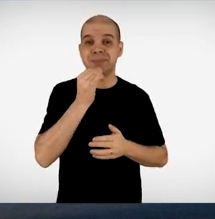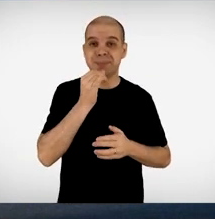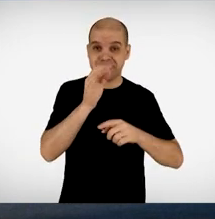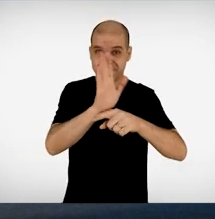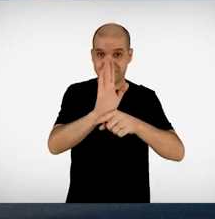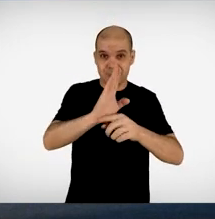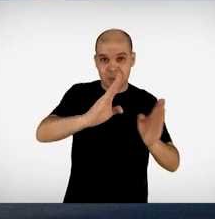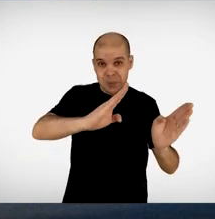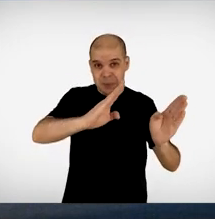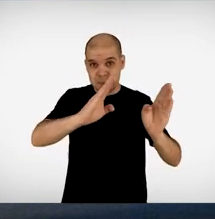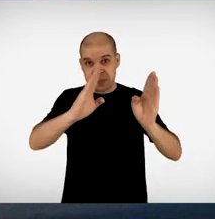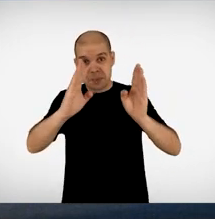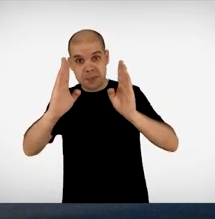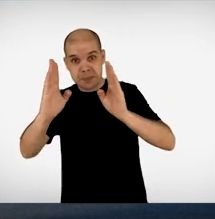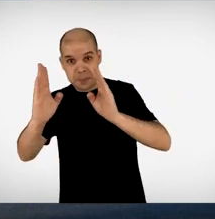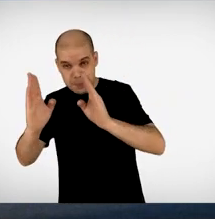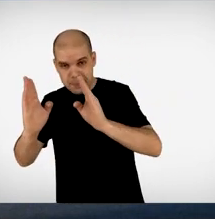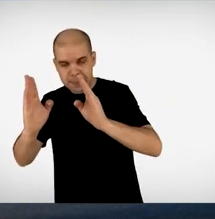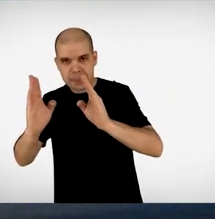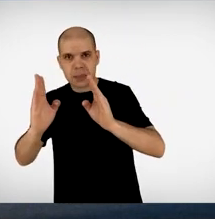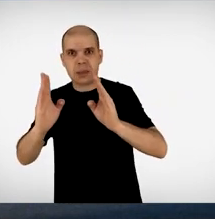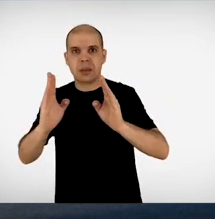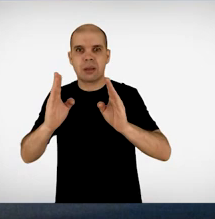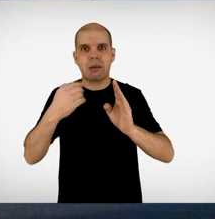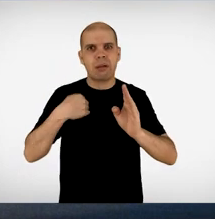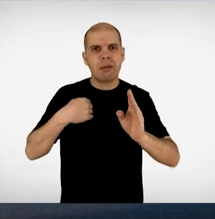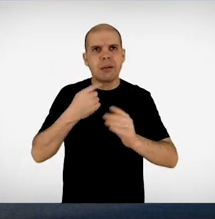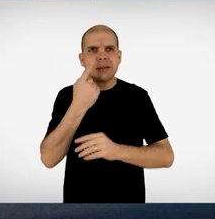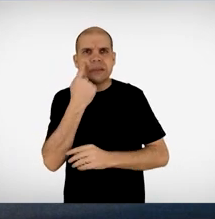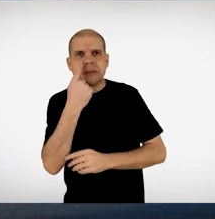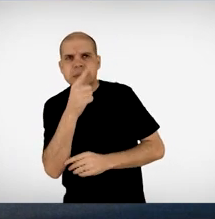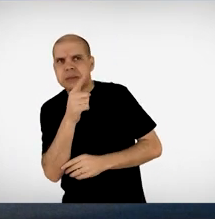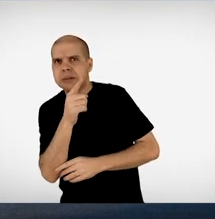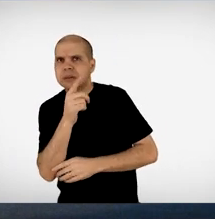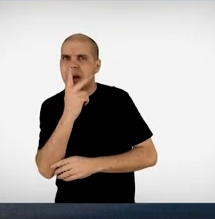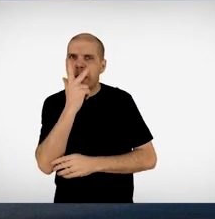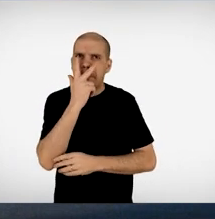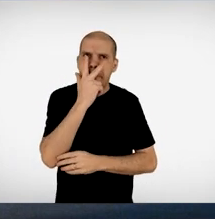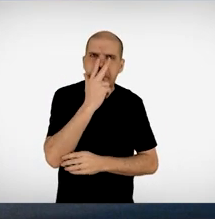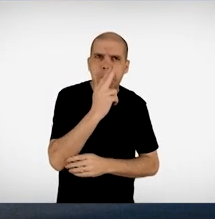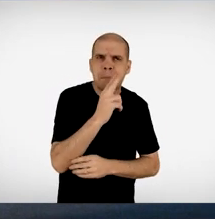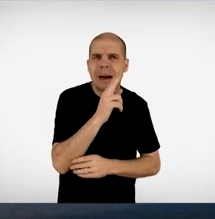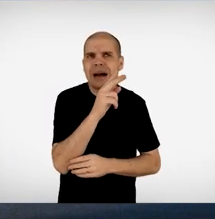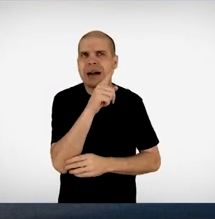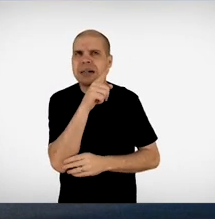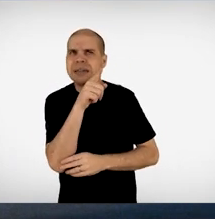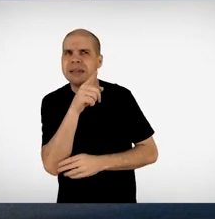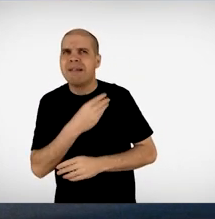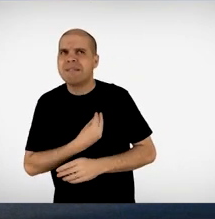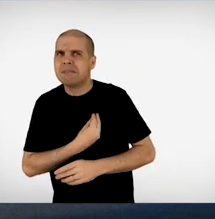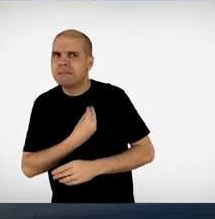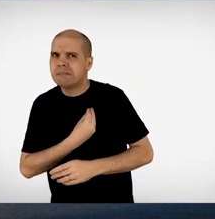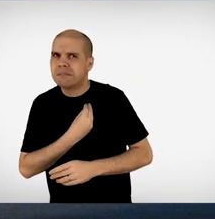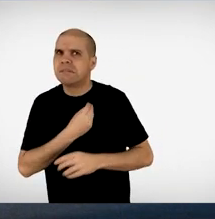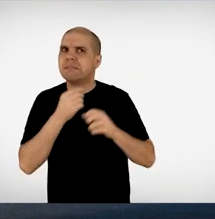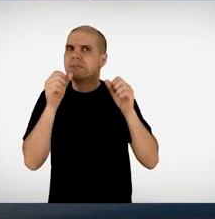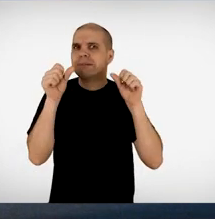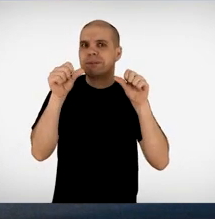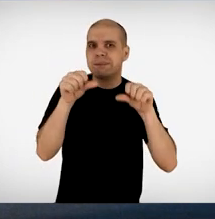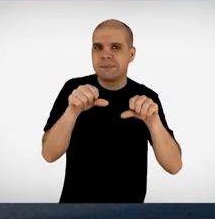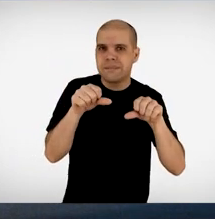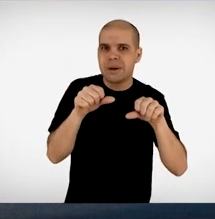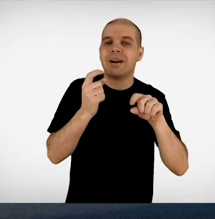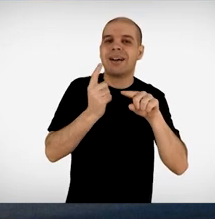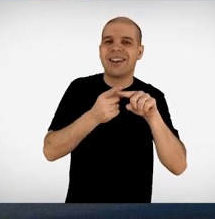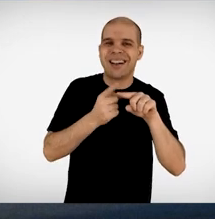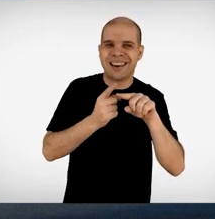experiência feminina. Eu fiquei, em muitos momentos, achando que a Julie ia ser agredida. Não agredida fisicamente,